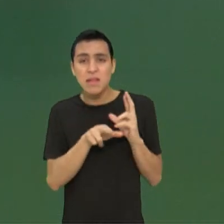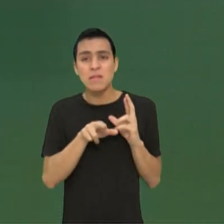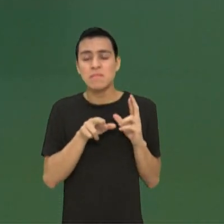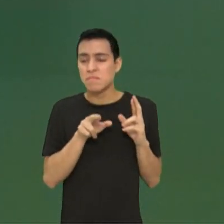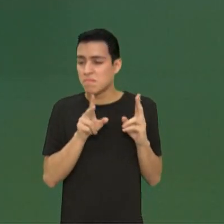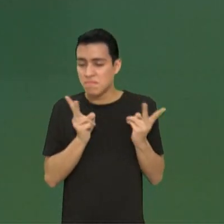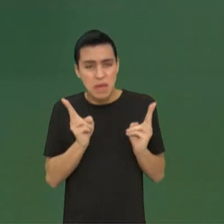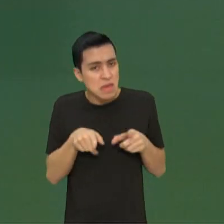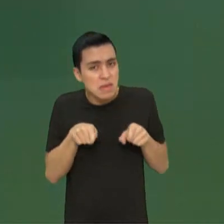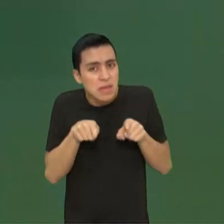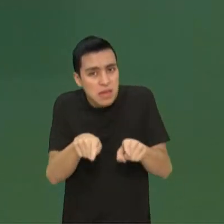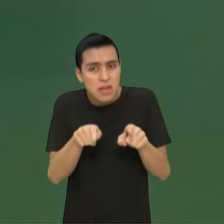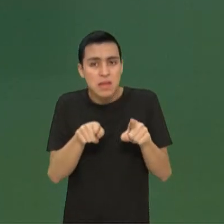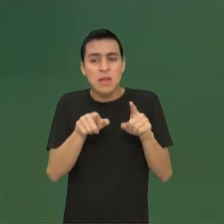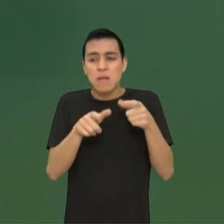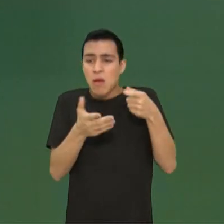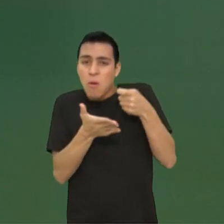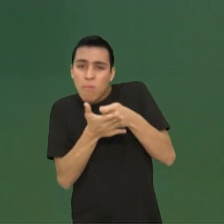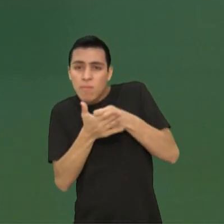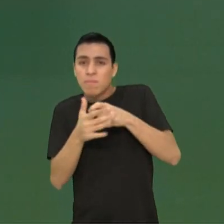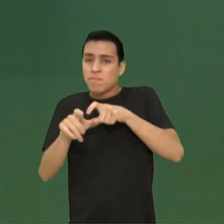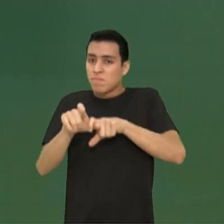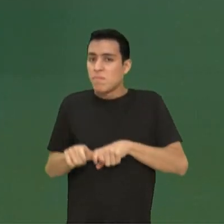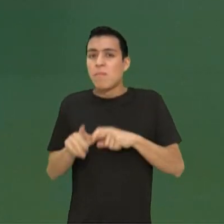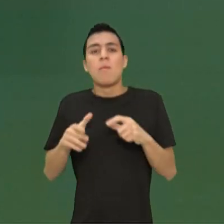mutualística, dependência obrigatória?